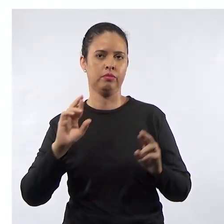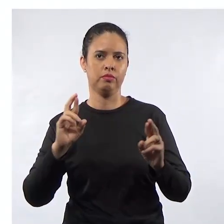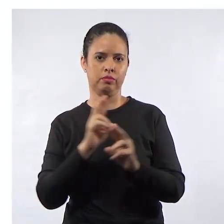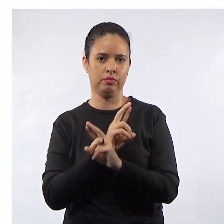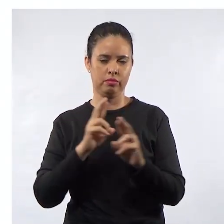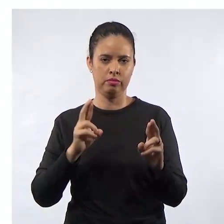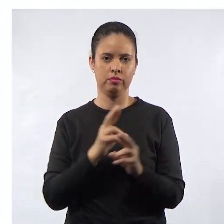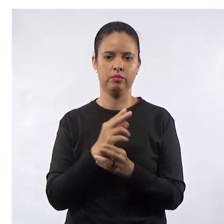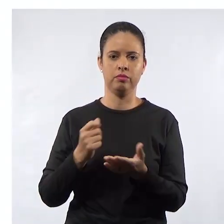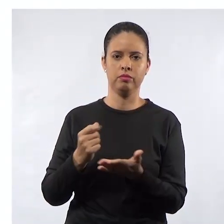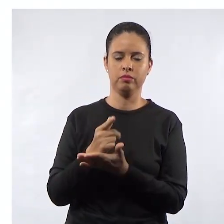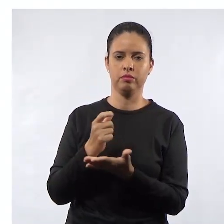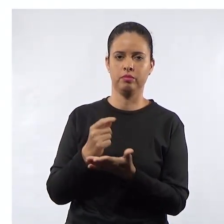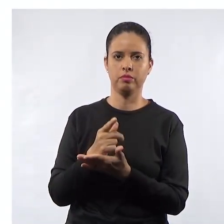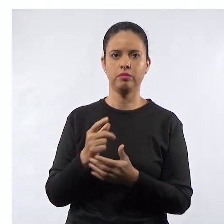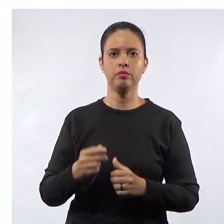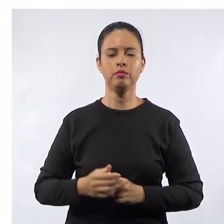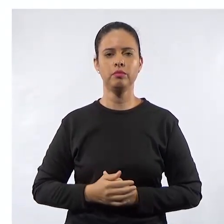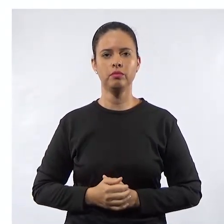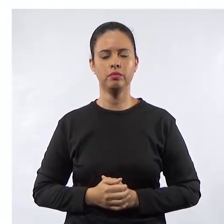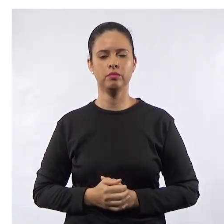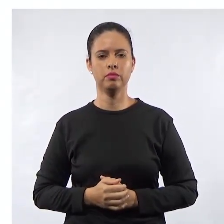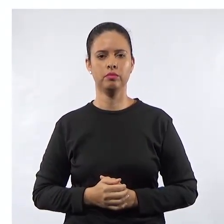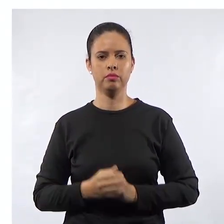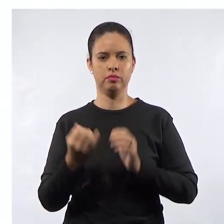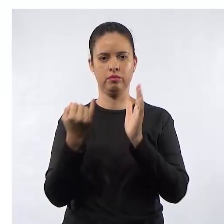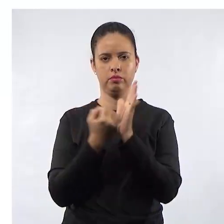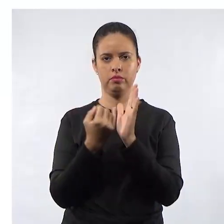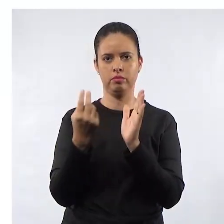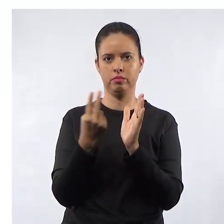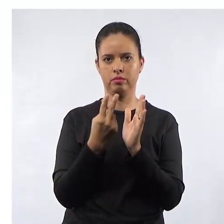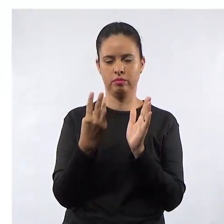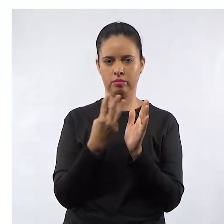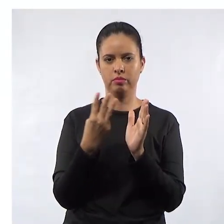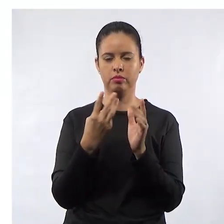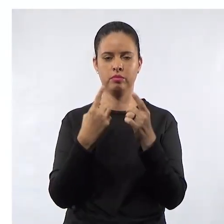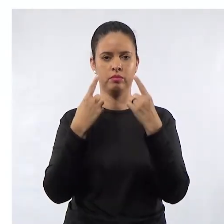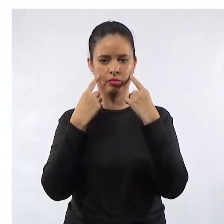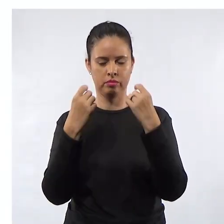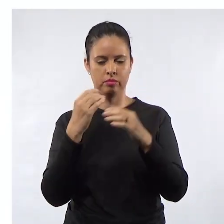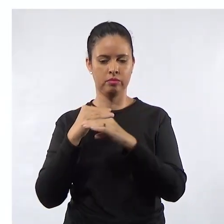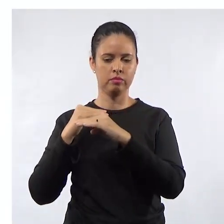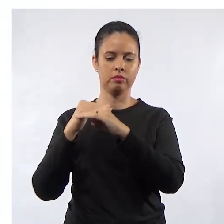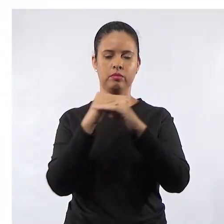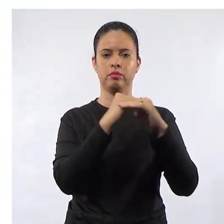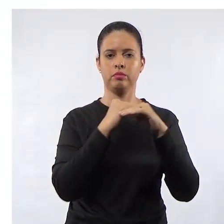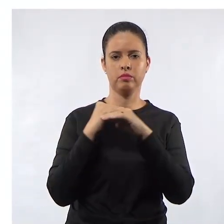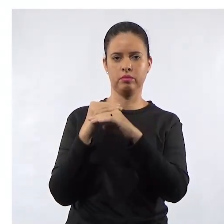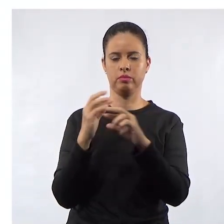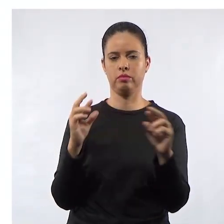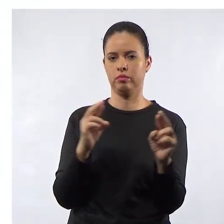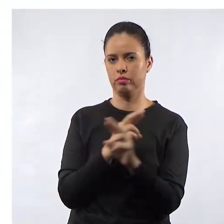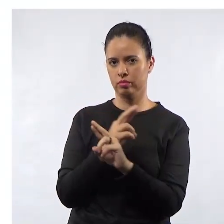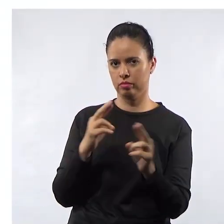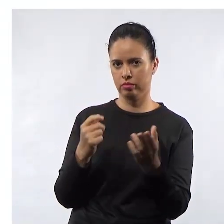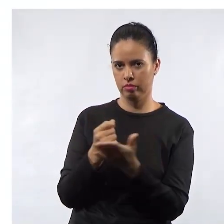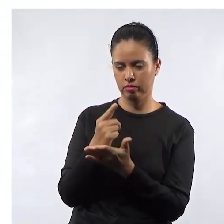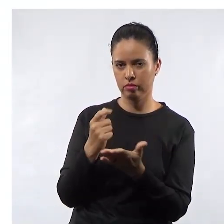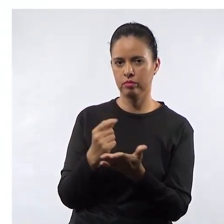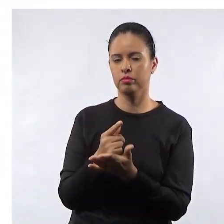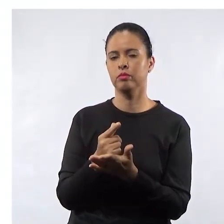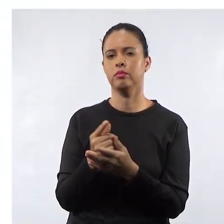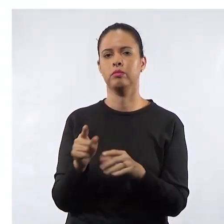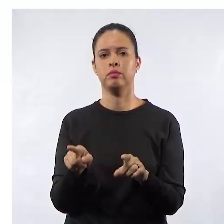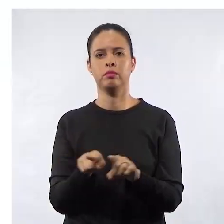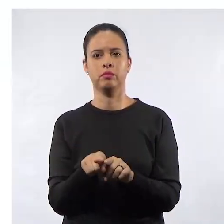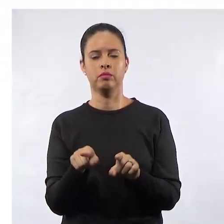Política Nacional das Relações de Consumo, tá? Aqui no inciso 3 ele fala sobre a harmonização dos interesses dos participantes das